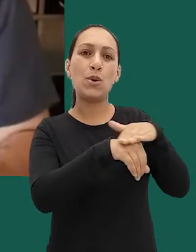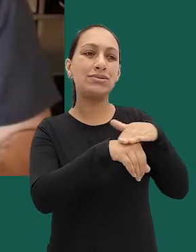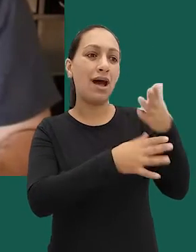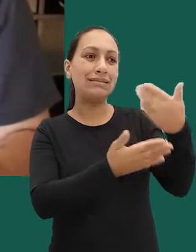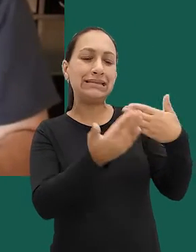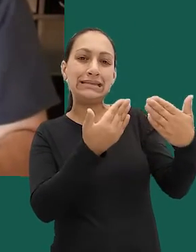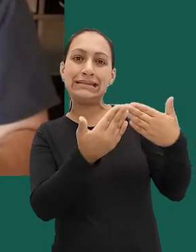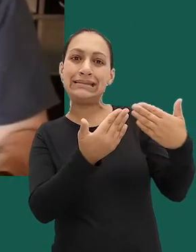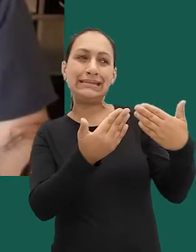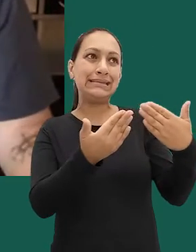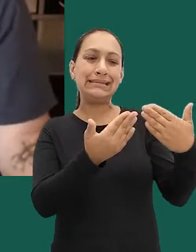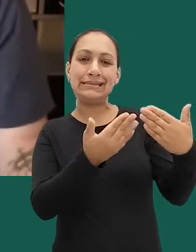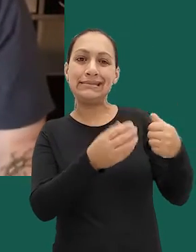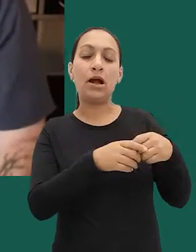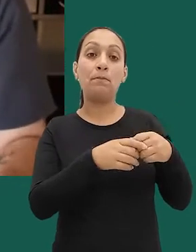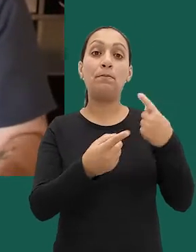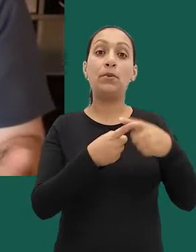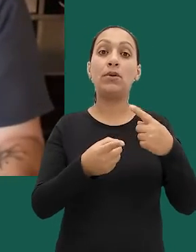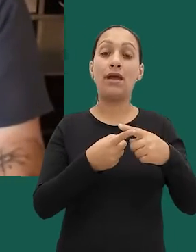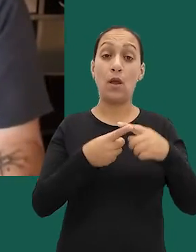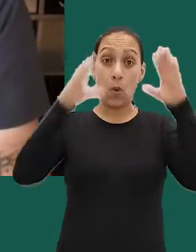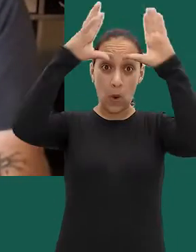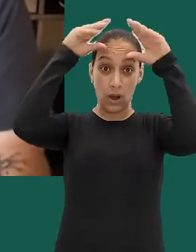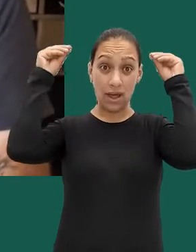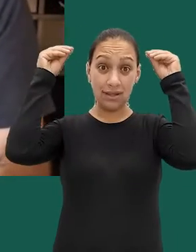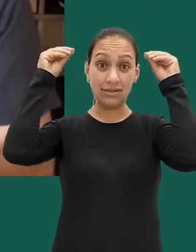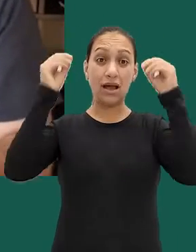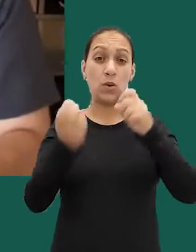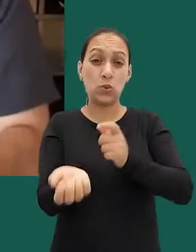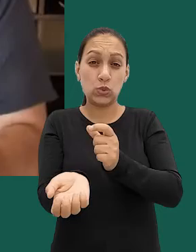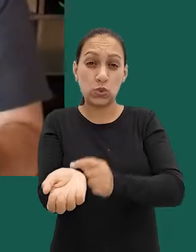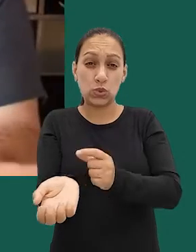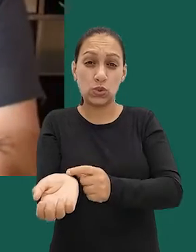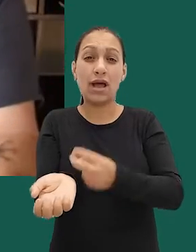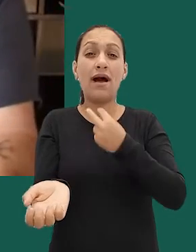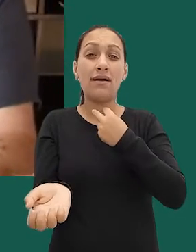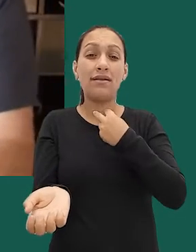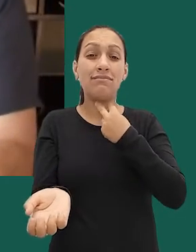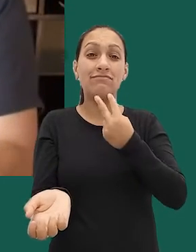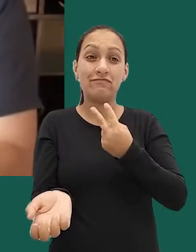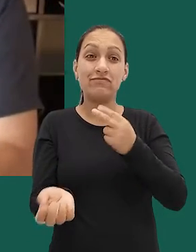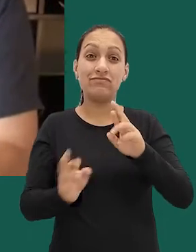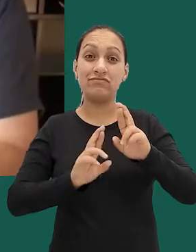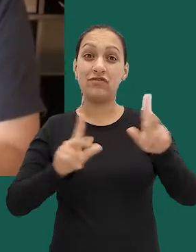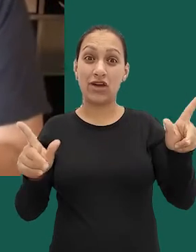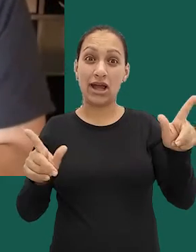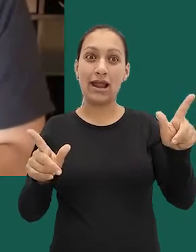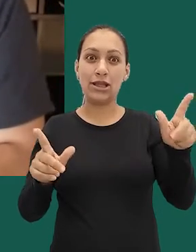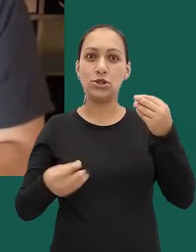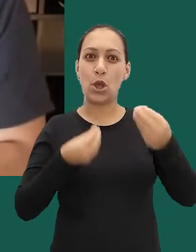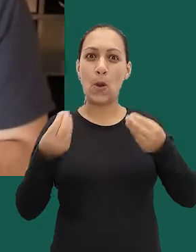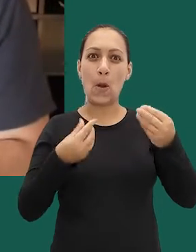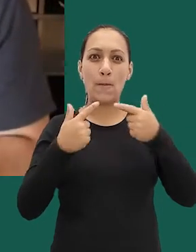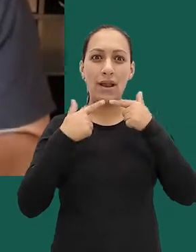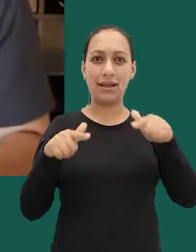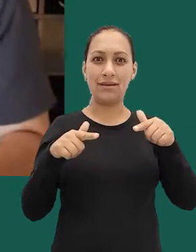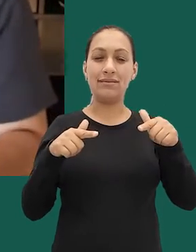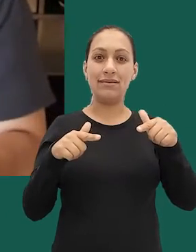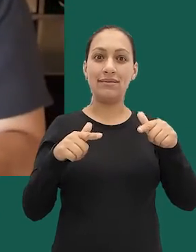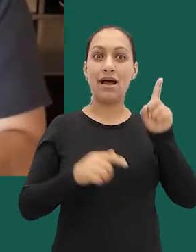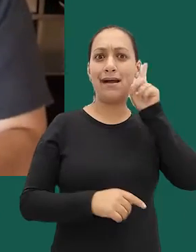não era o sotaque do inglês americano que a gente aprende, que é muito mais fácil. Então tem o sotaque, teve essas coisas todas.